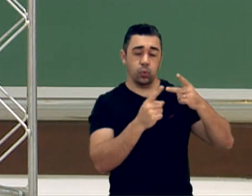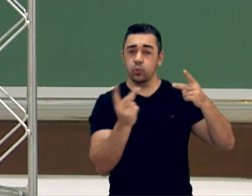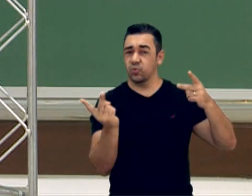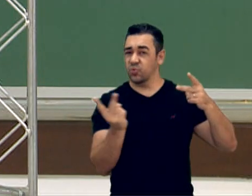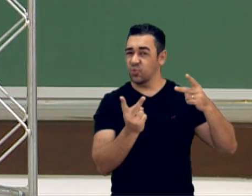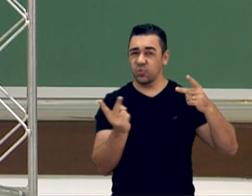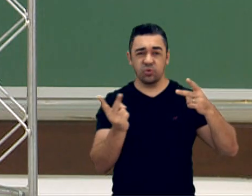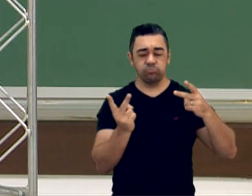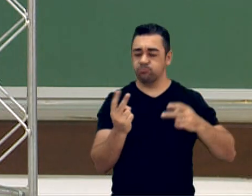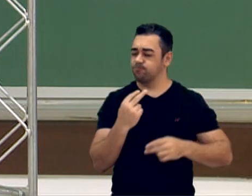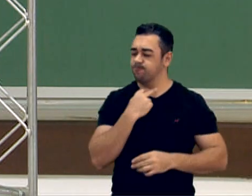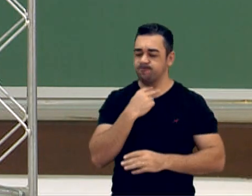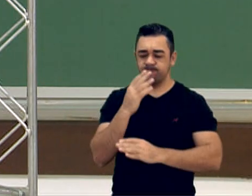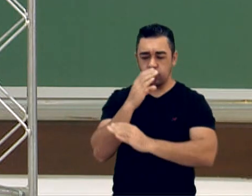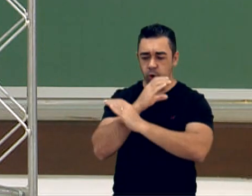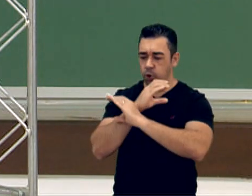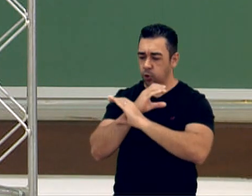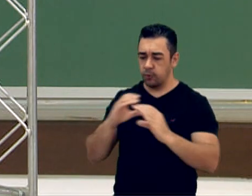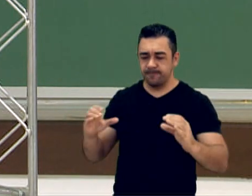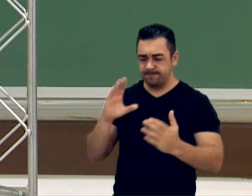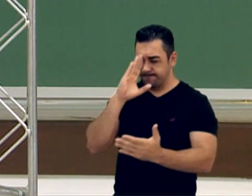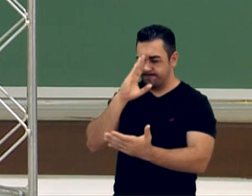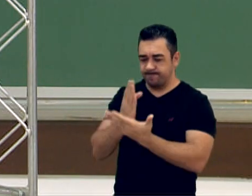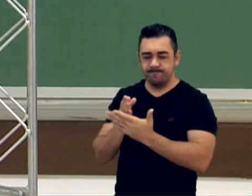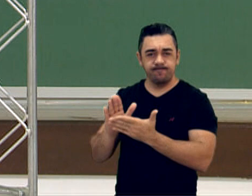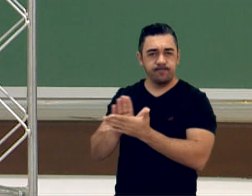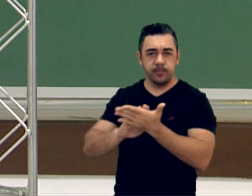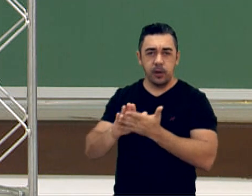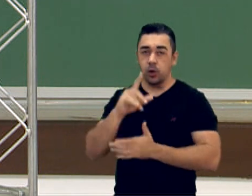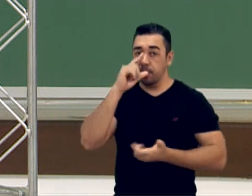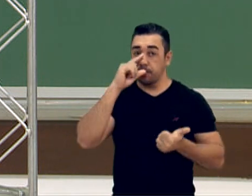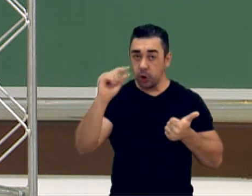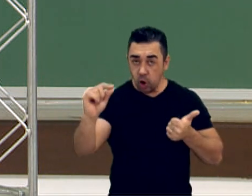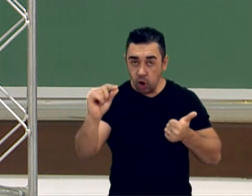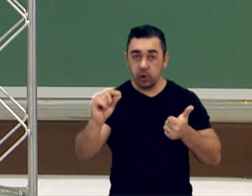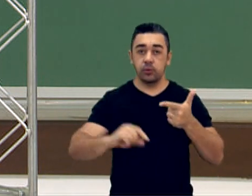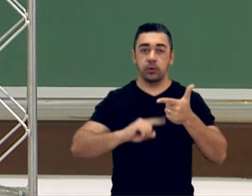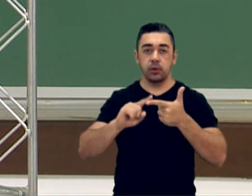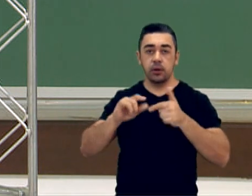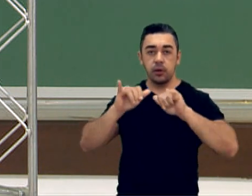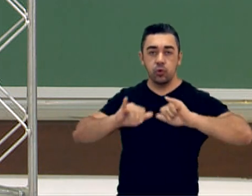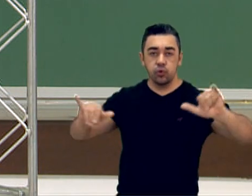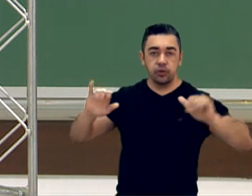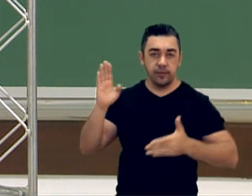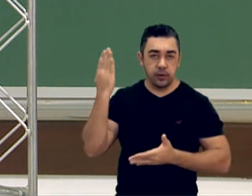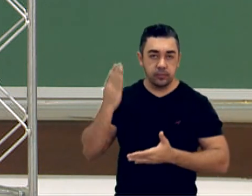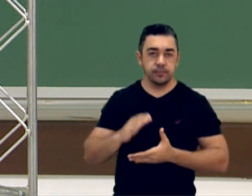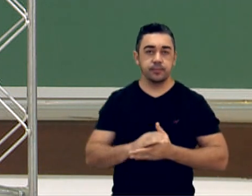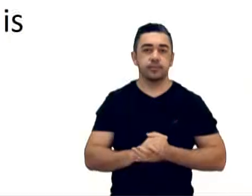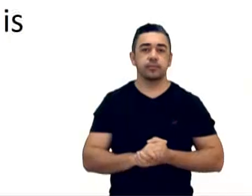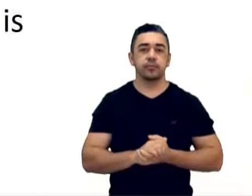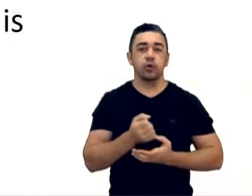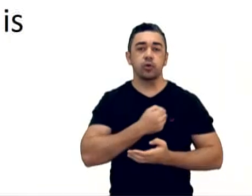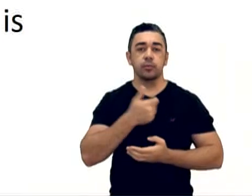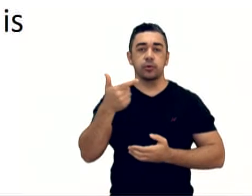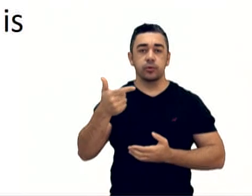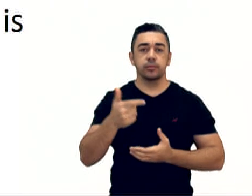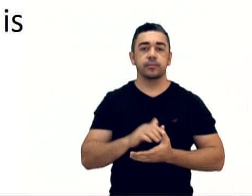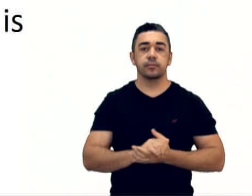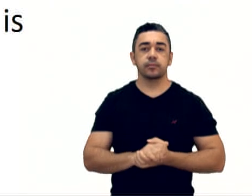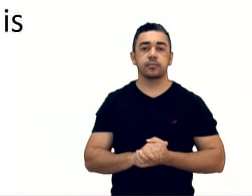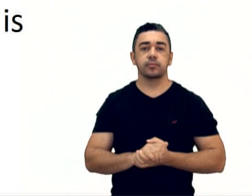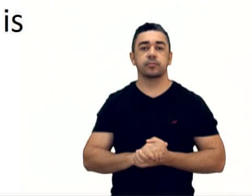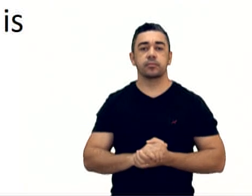fontes confiáveis de informação, nem o Pinóquio, né, e nem as fake news. Number 2, the